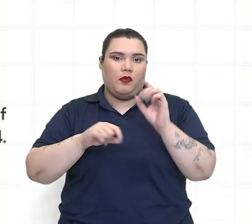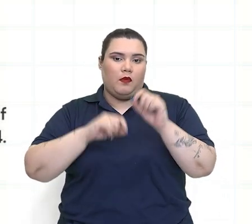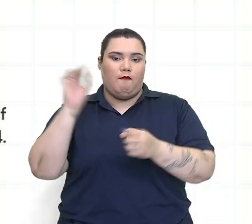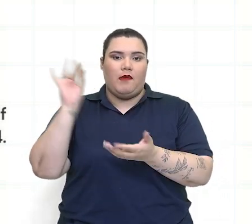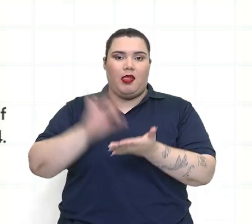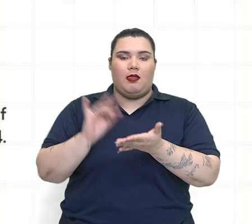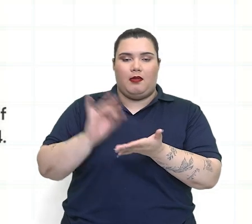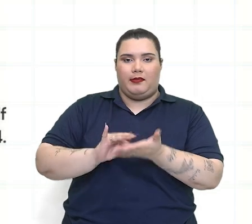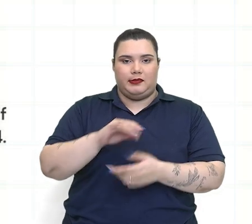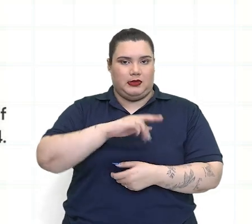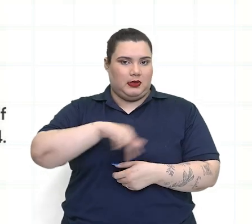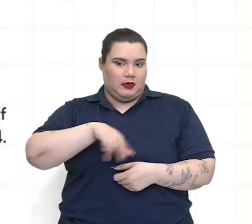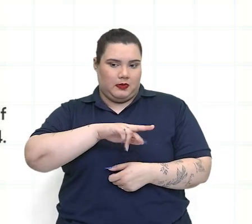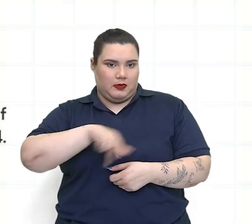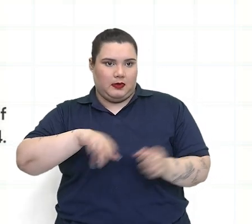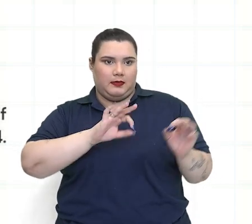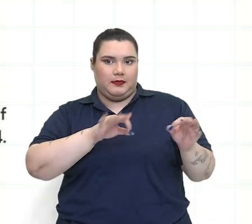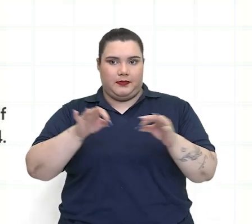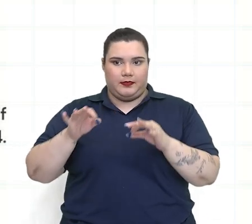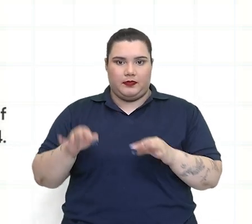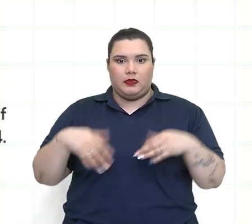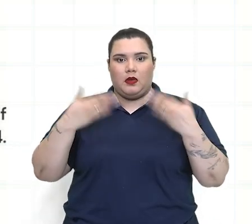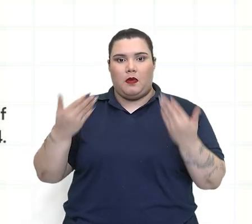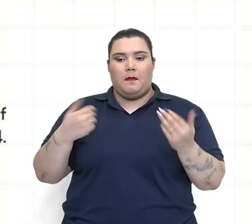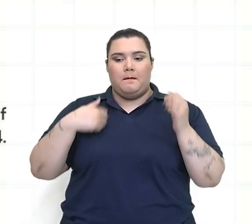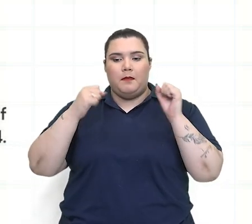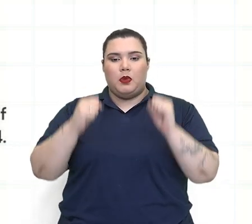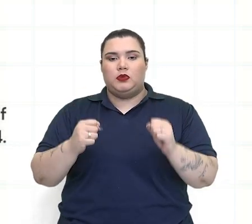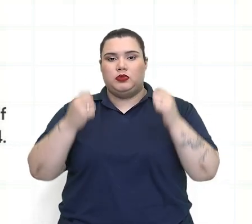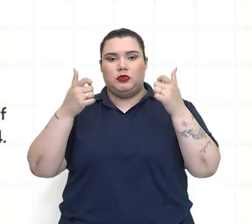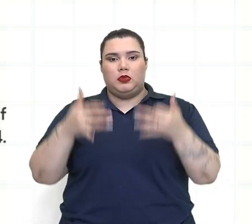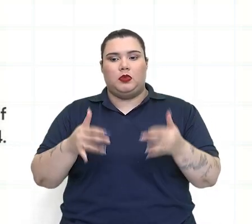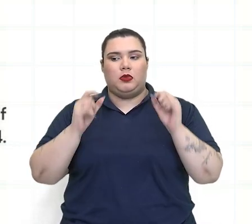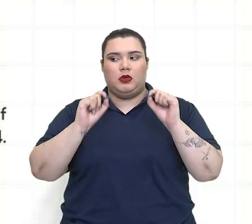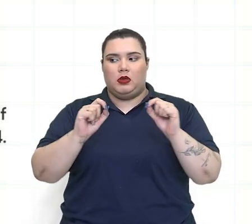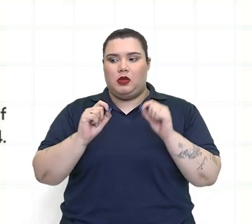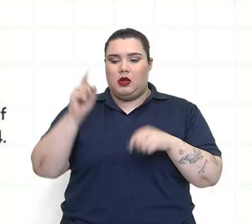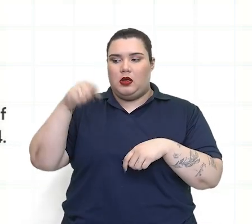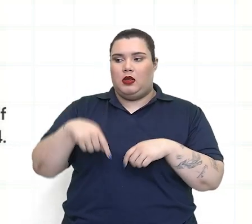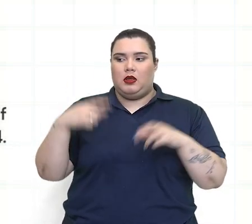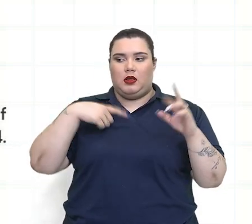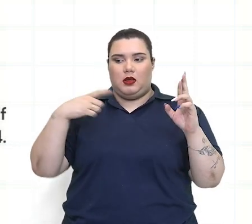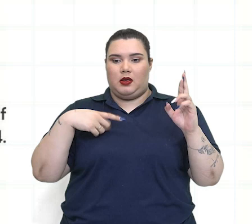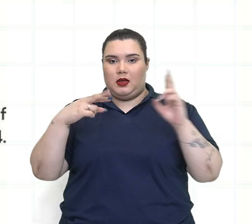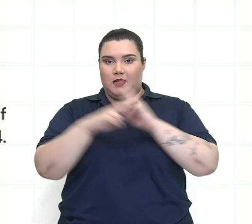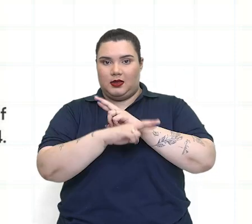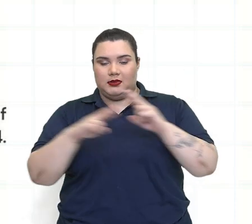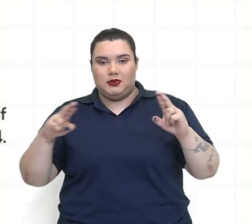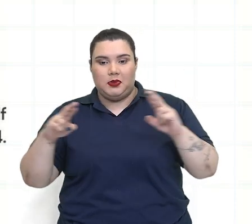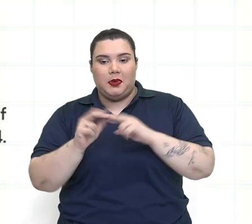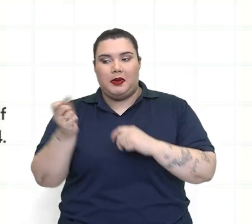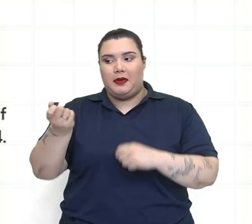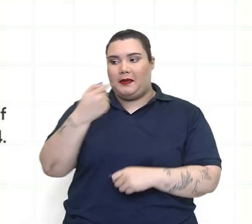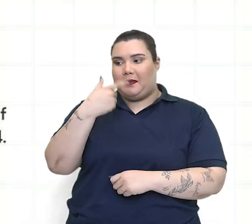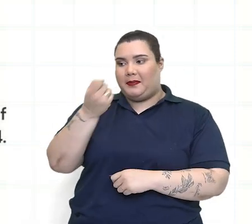uma verdade. Eu posso dizer, olha, eu achei caro com relação ao remédio da